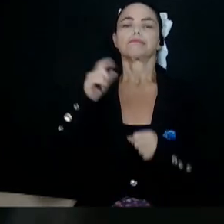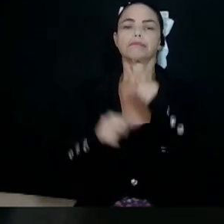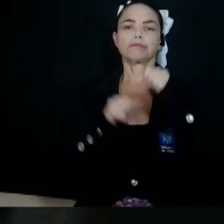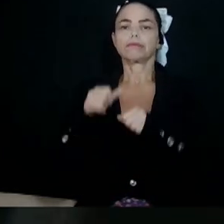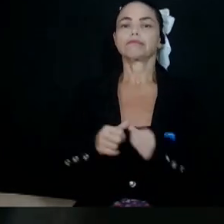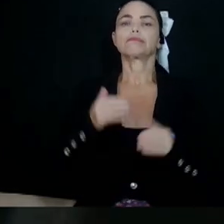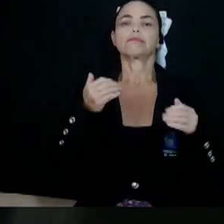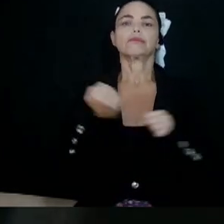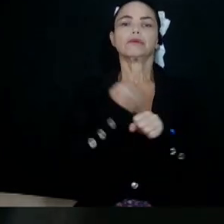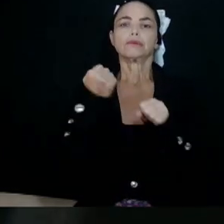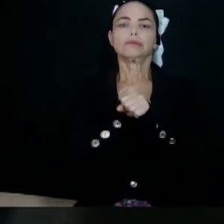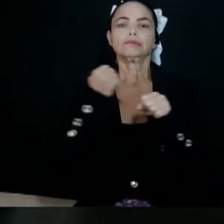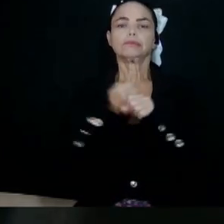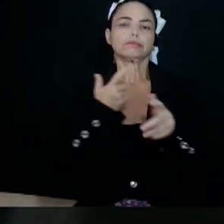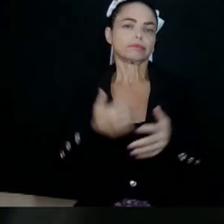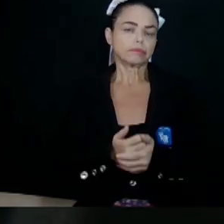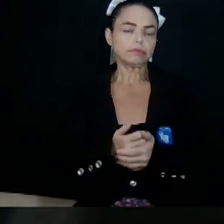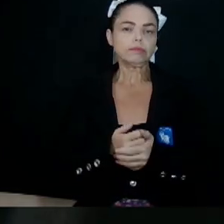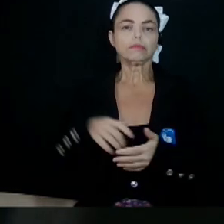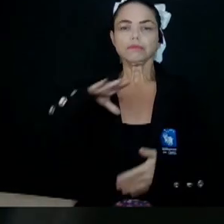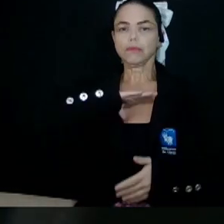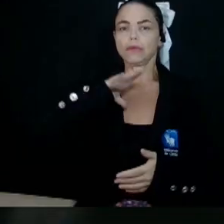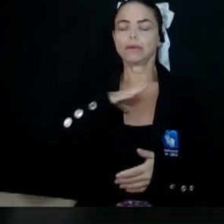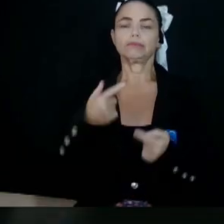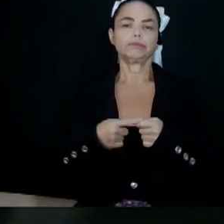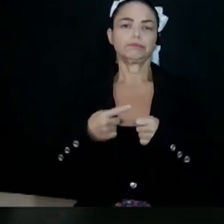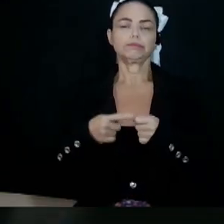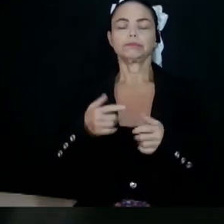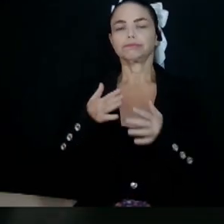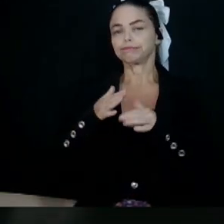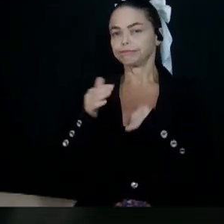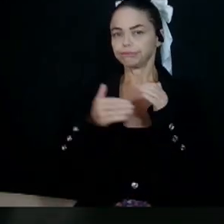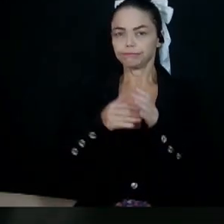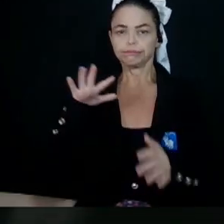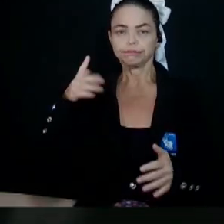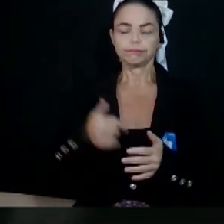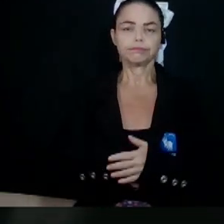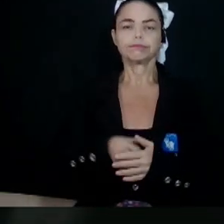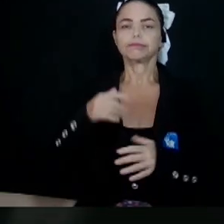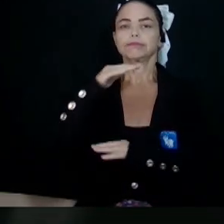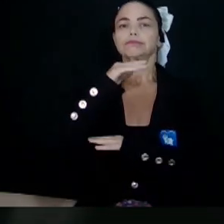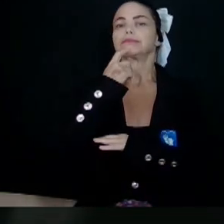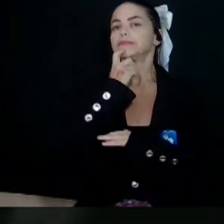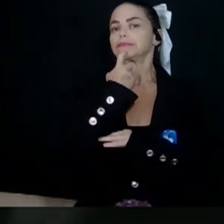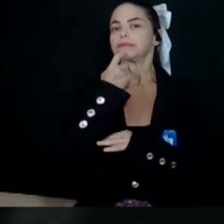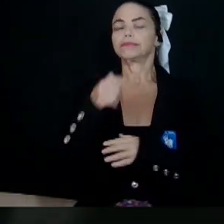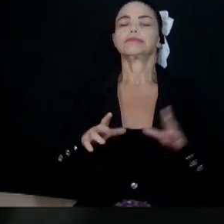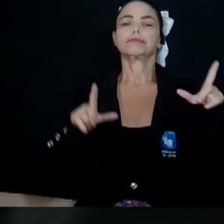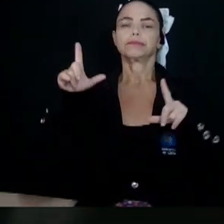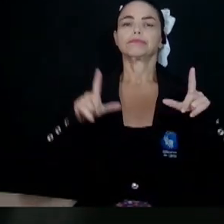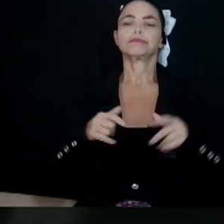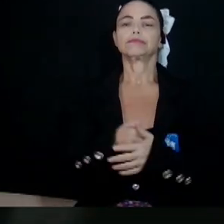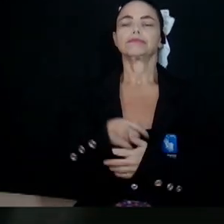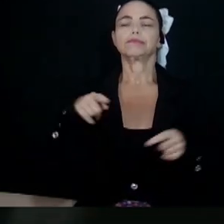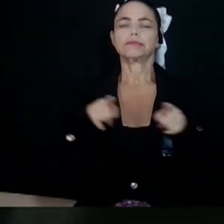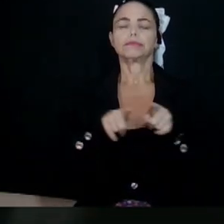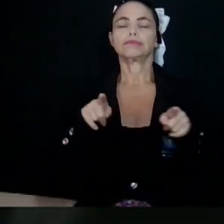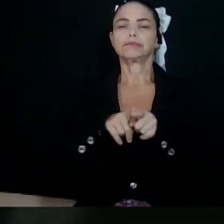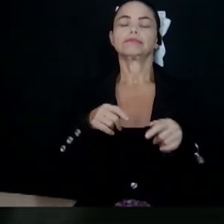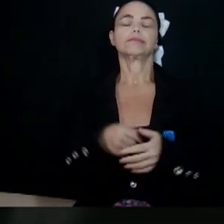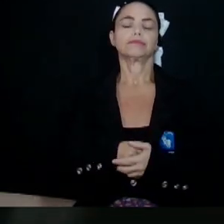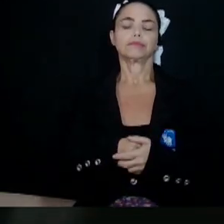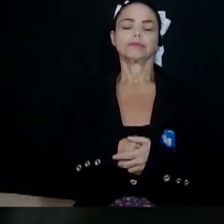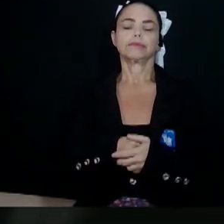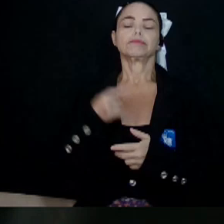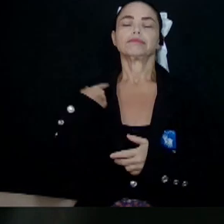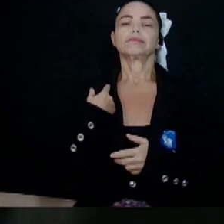edificações no centro da cidade. Você acompanha tudo o que acontece na Câmara de Campinas, aqui pela TV Câmara Campinas, também pelo